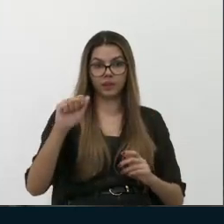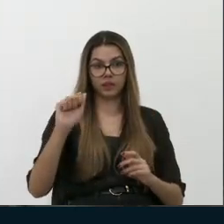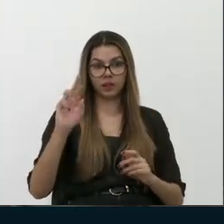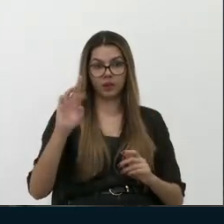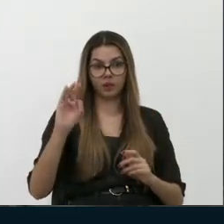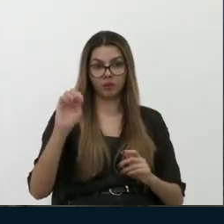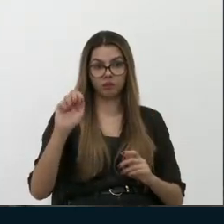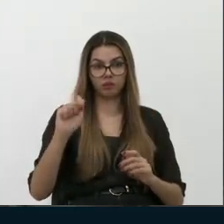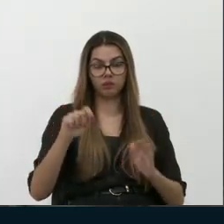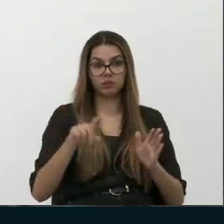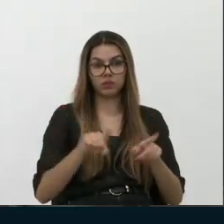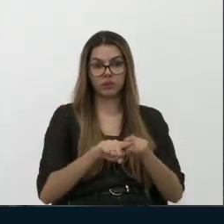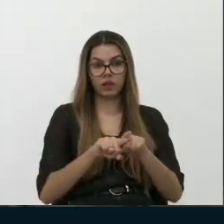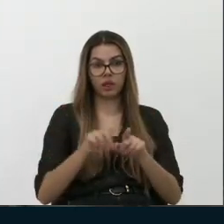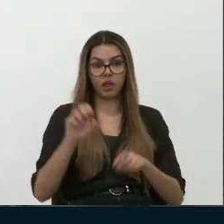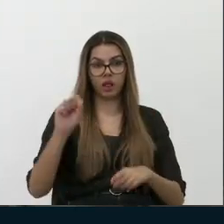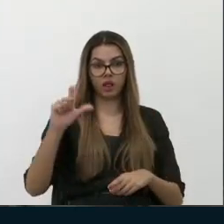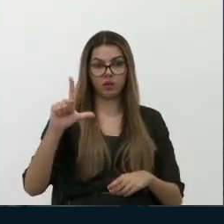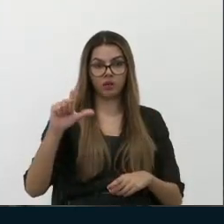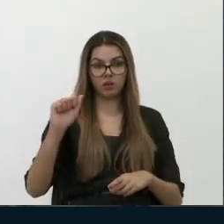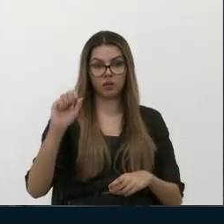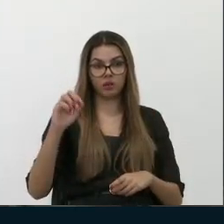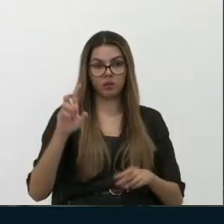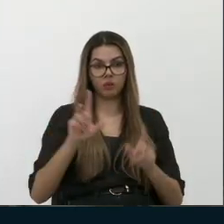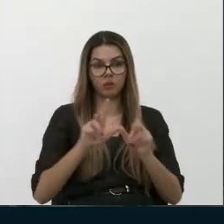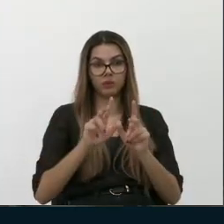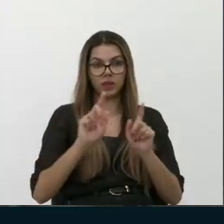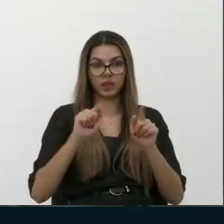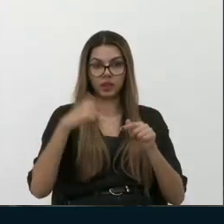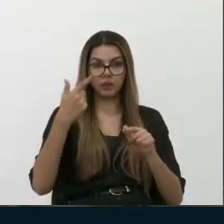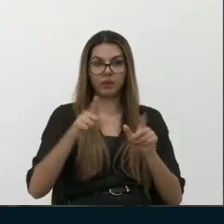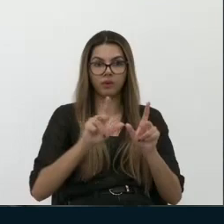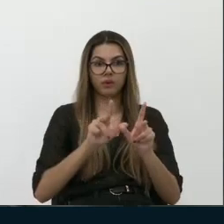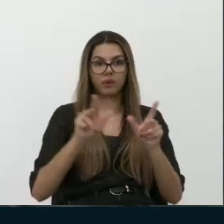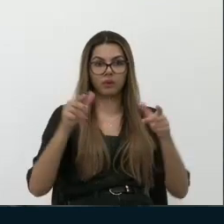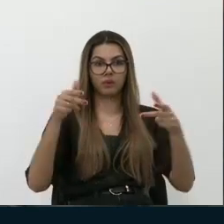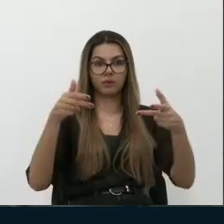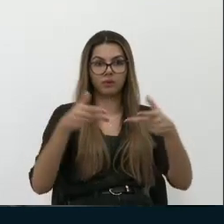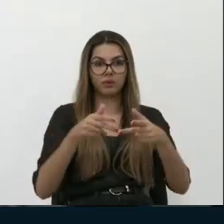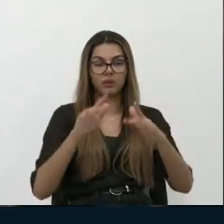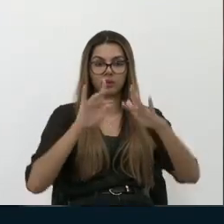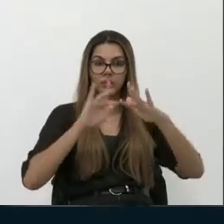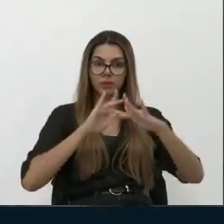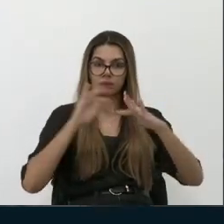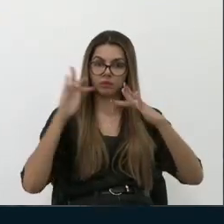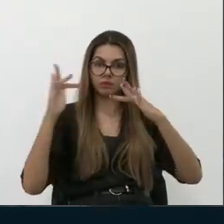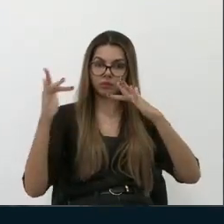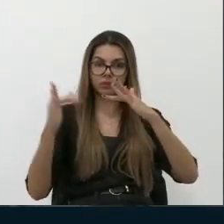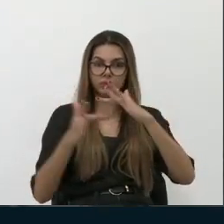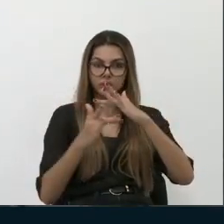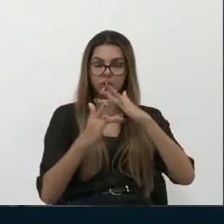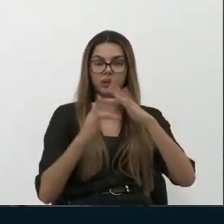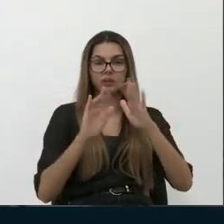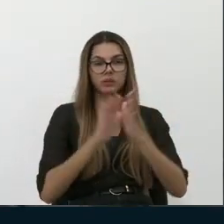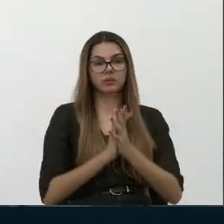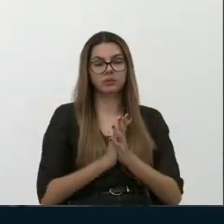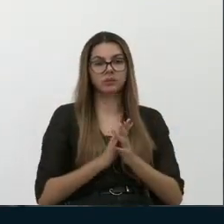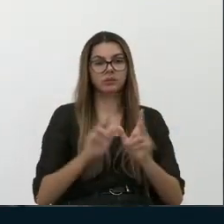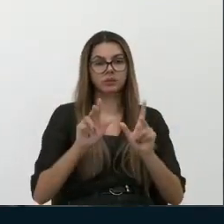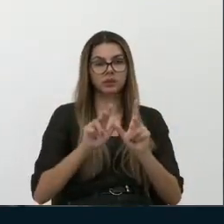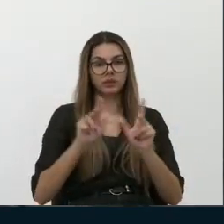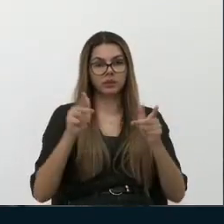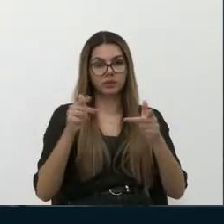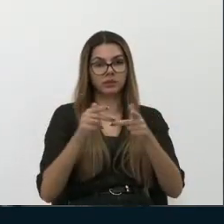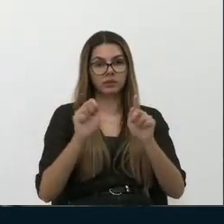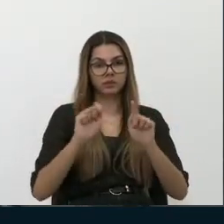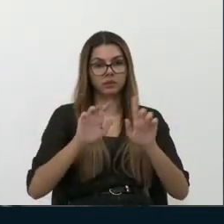Lei Orgânica da Assistência Social. Então, deixe de conferir daqui a pouquinho aqui no plenário, sempre com transmissão ao vivo pelas redes sociais do Legislativo.